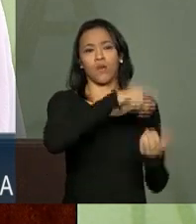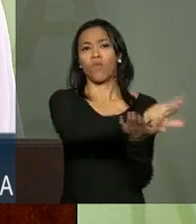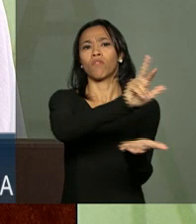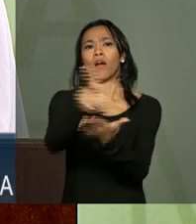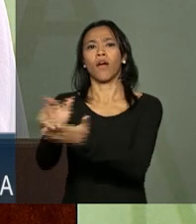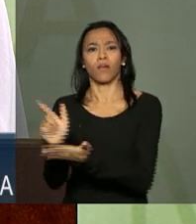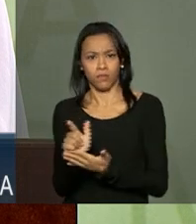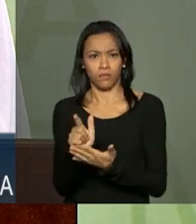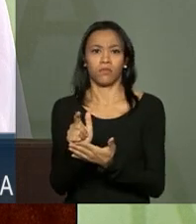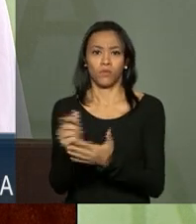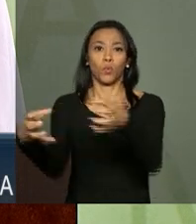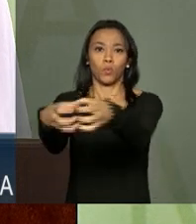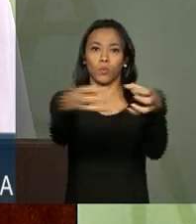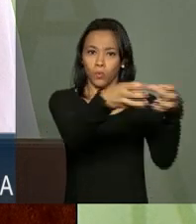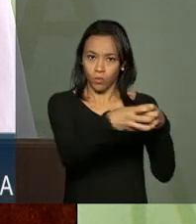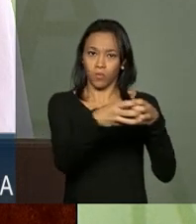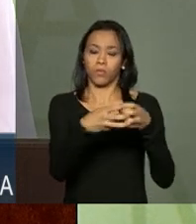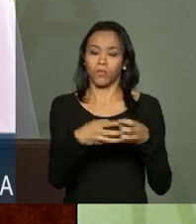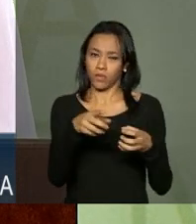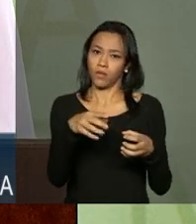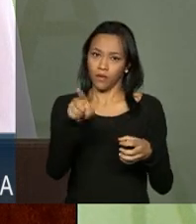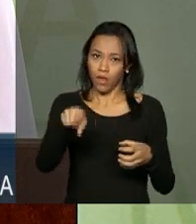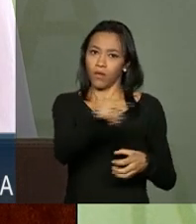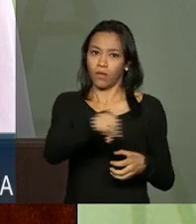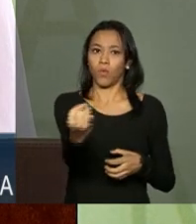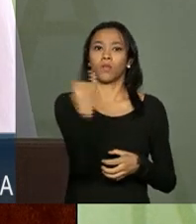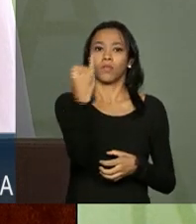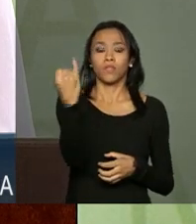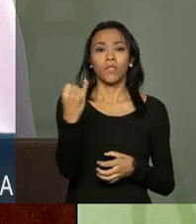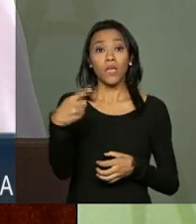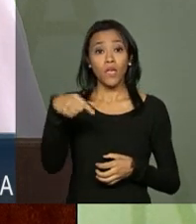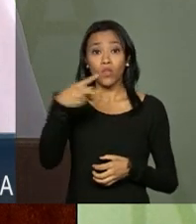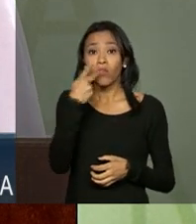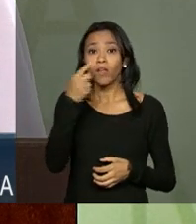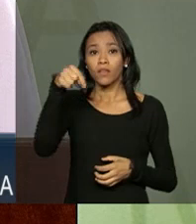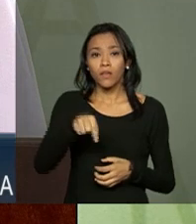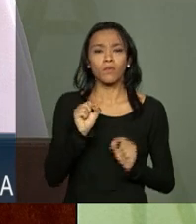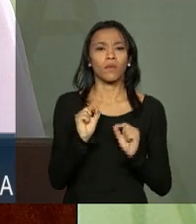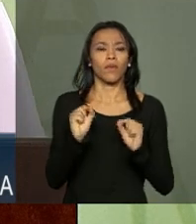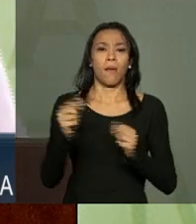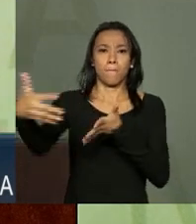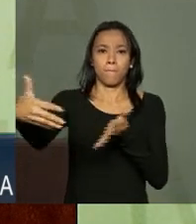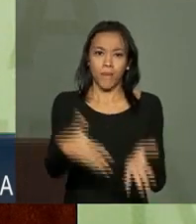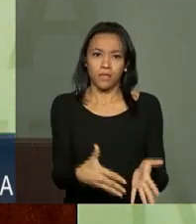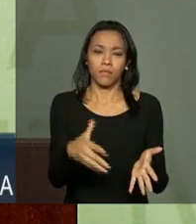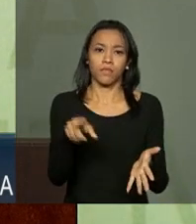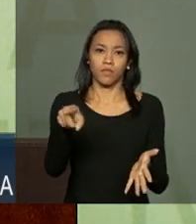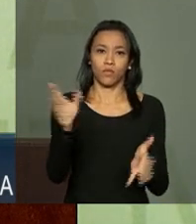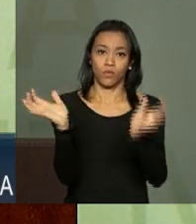são muito importantes. E aqui eu me refiro a participação de